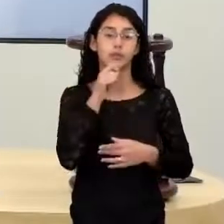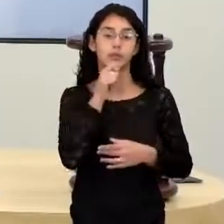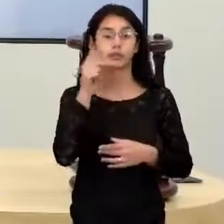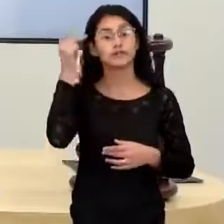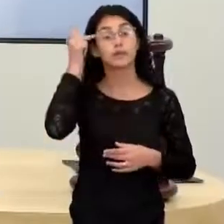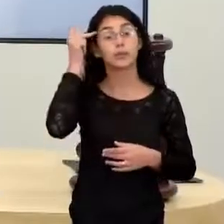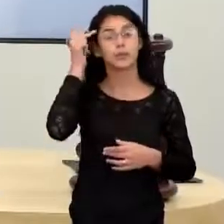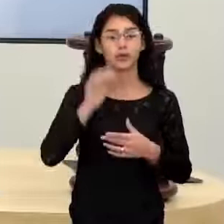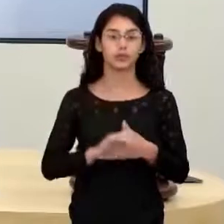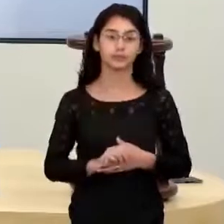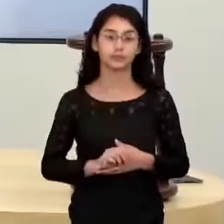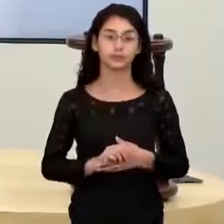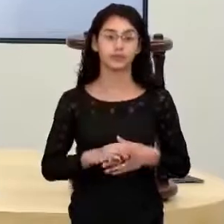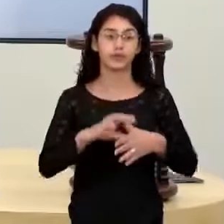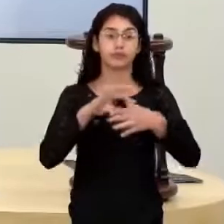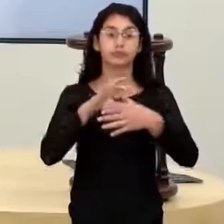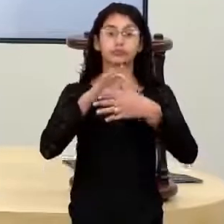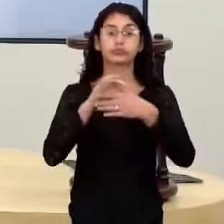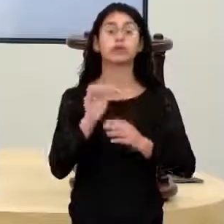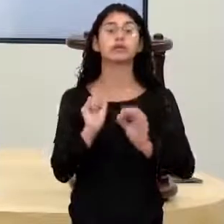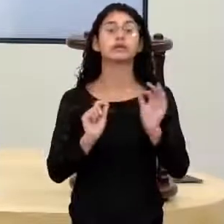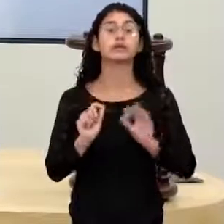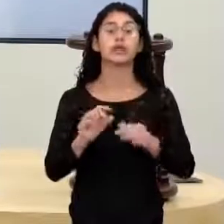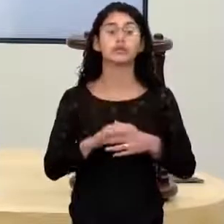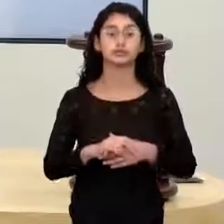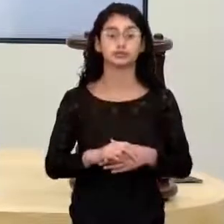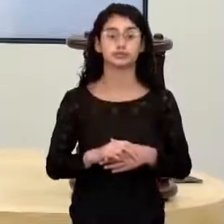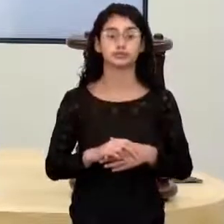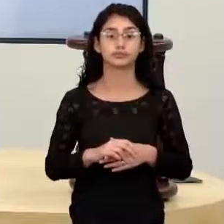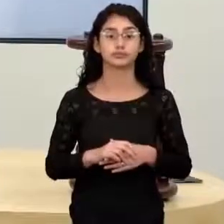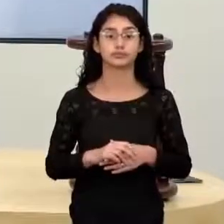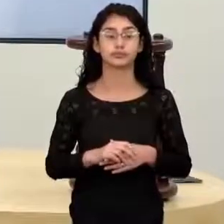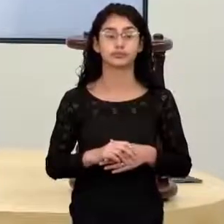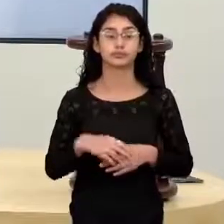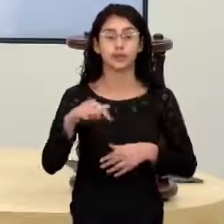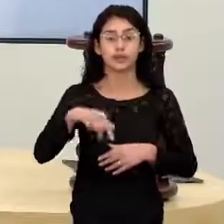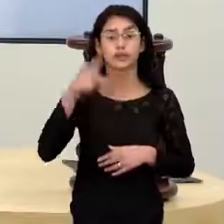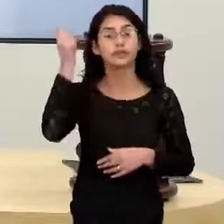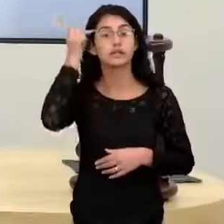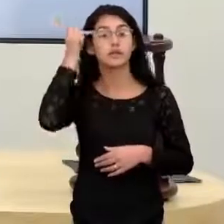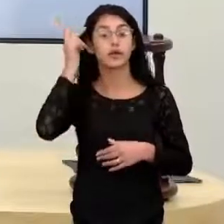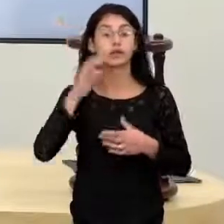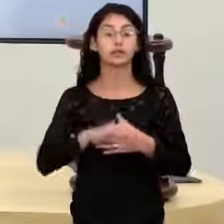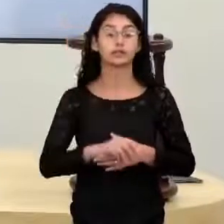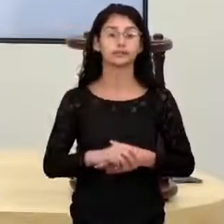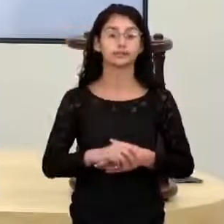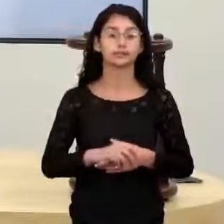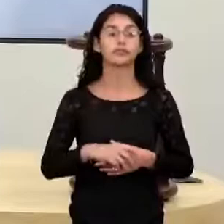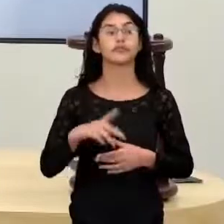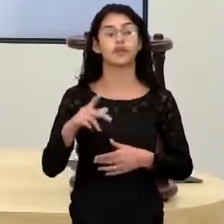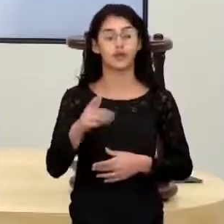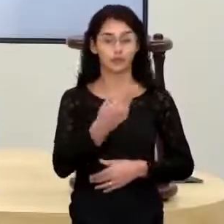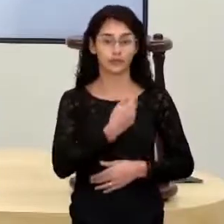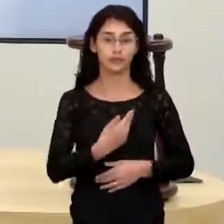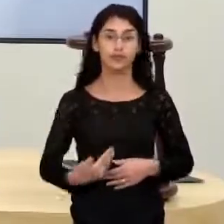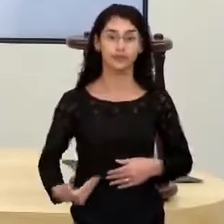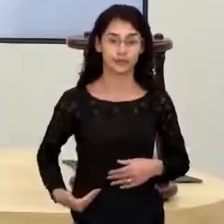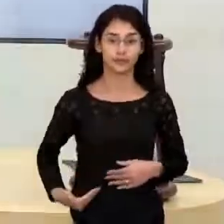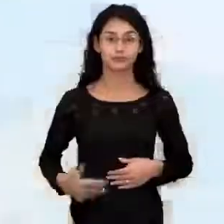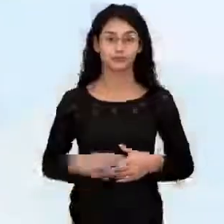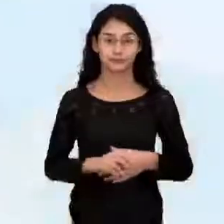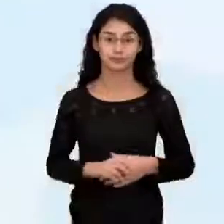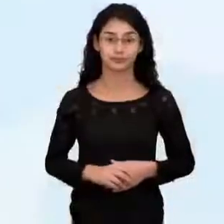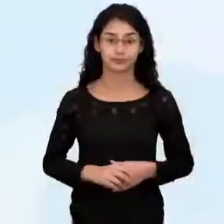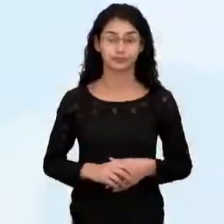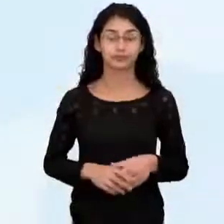Paulo, quem que é o líder do executivo no estado de São Paulo? É o governador. Voltando